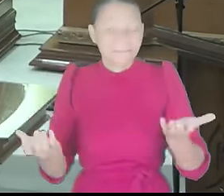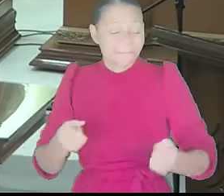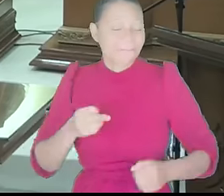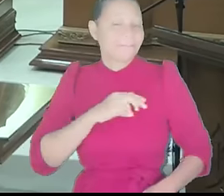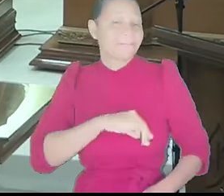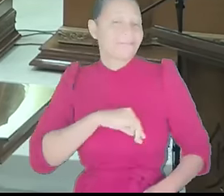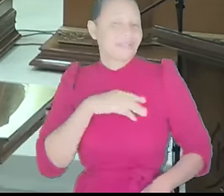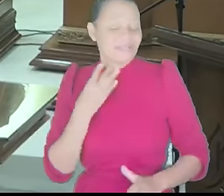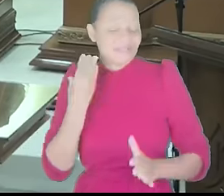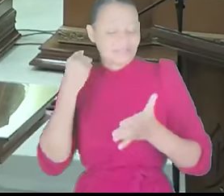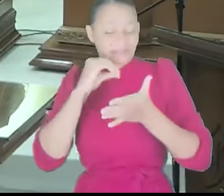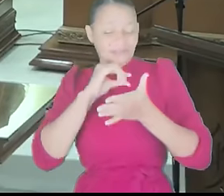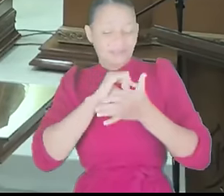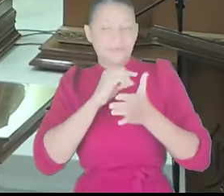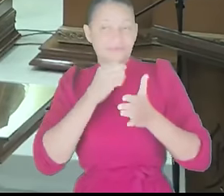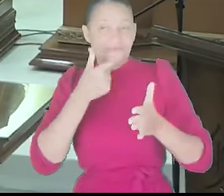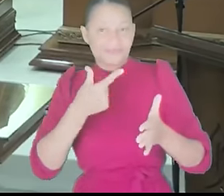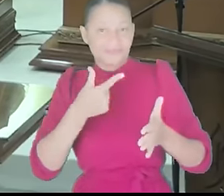Mateus 23,